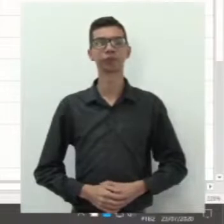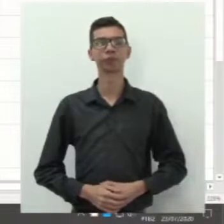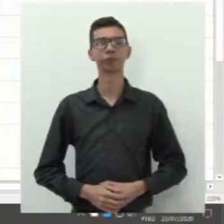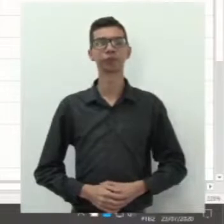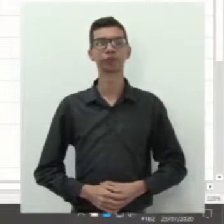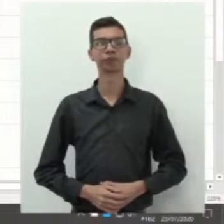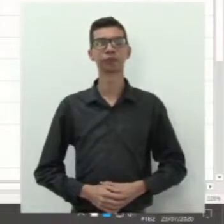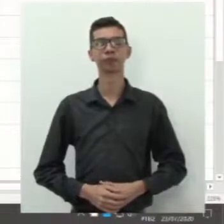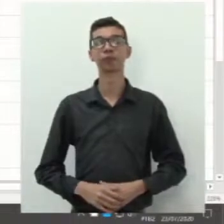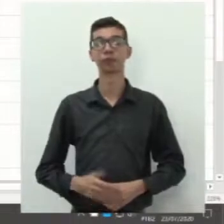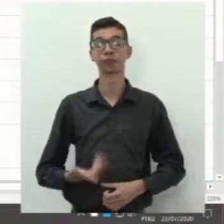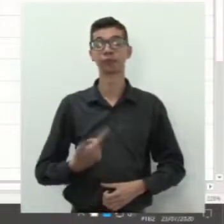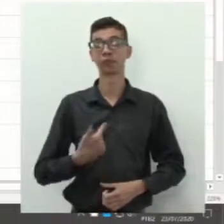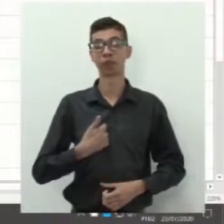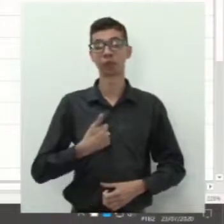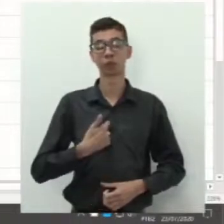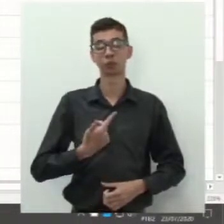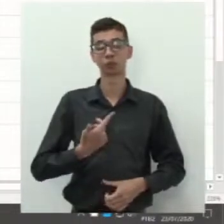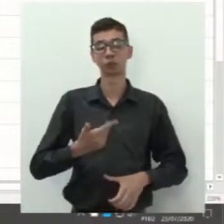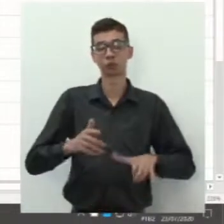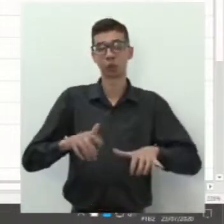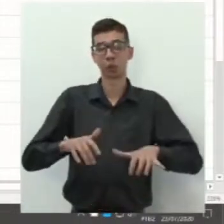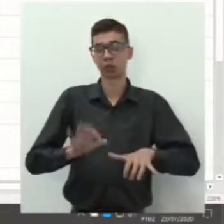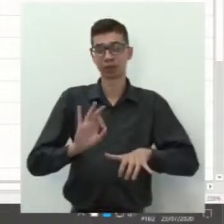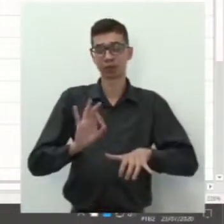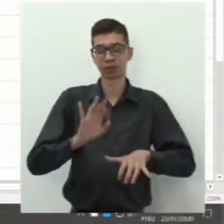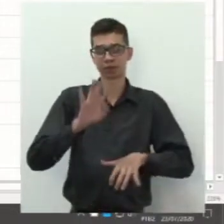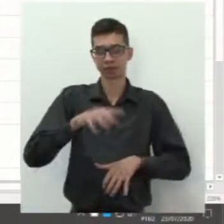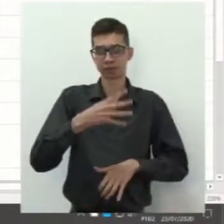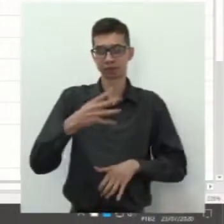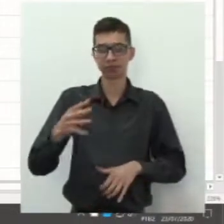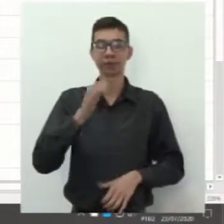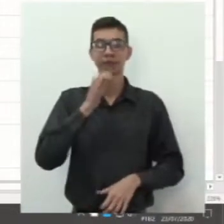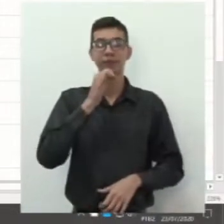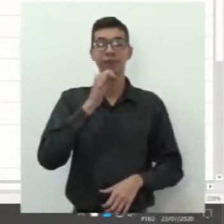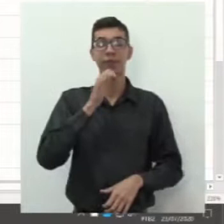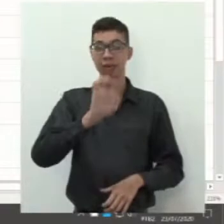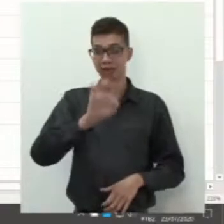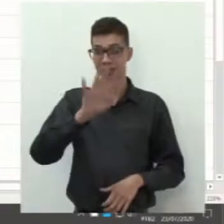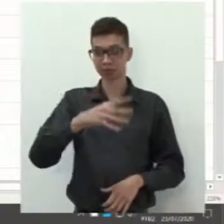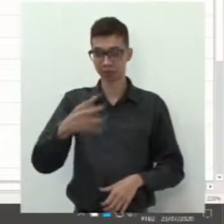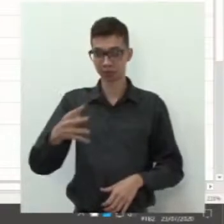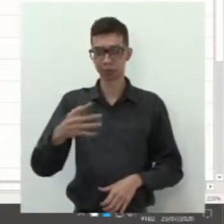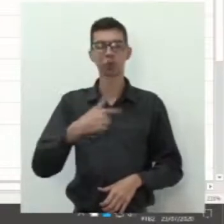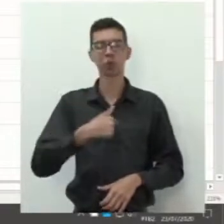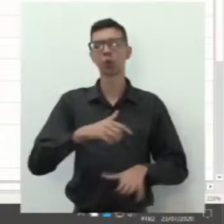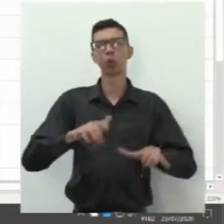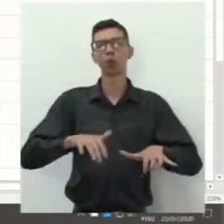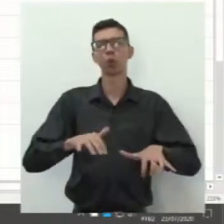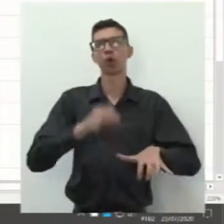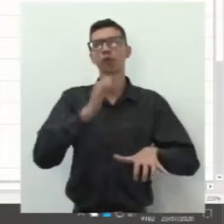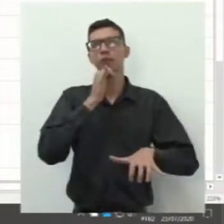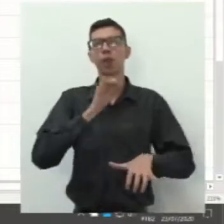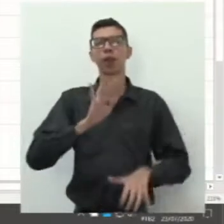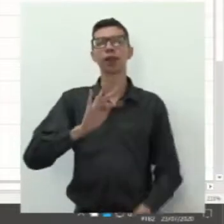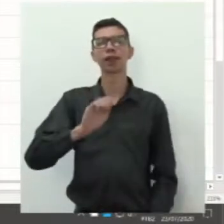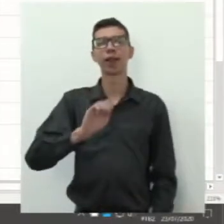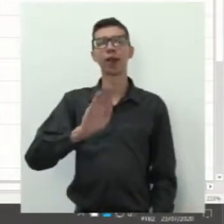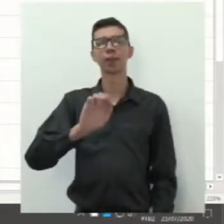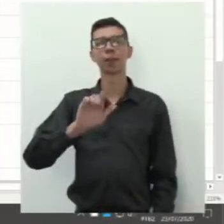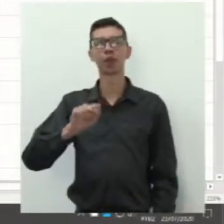uma tabela ou não é, né? A gente colocou como tabela. Eu consigo fazer uma opção, por exemplo, eu tenho uma opção aqui,